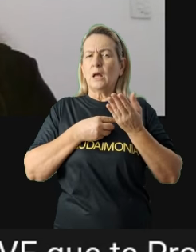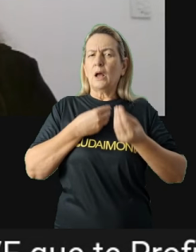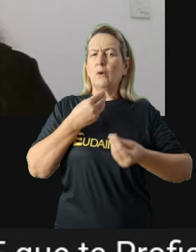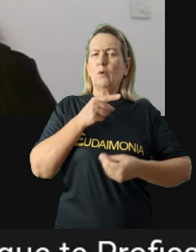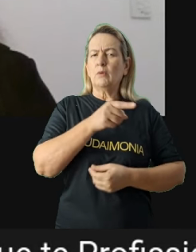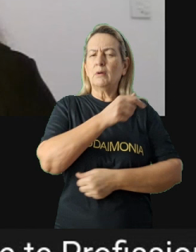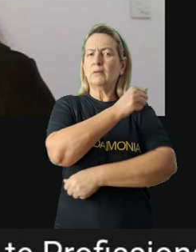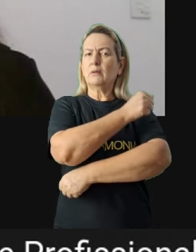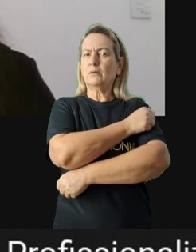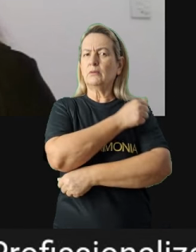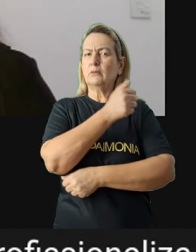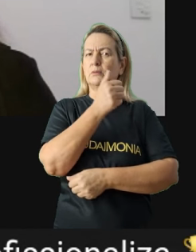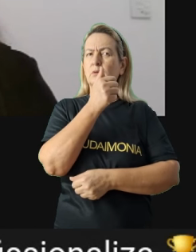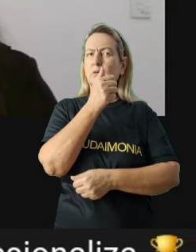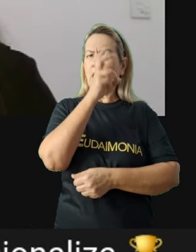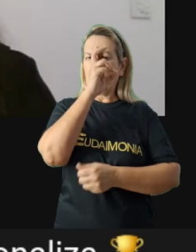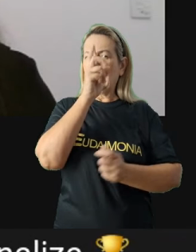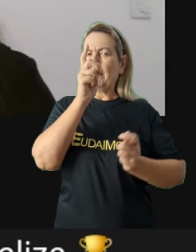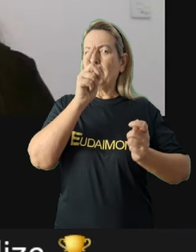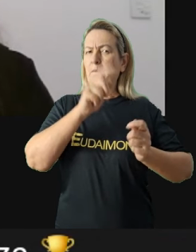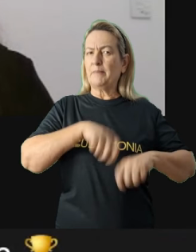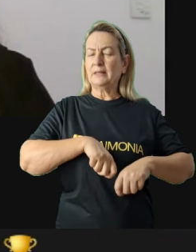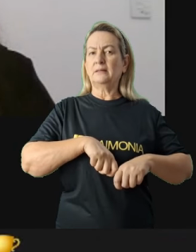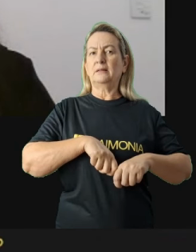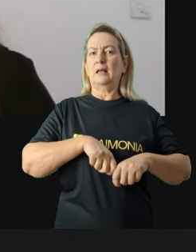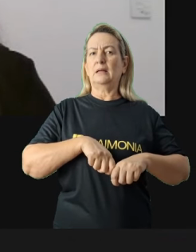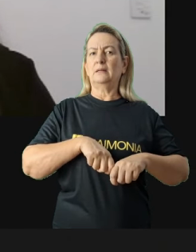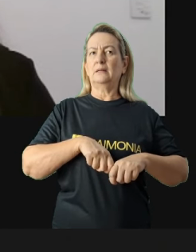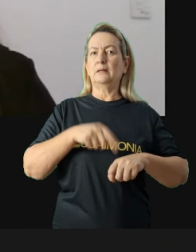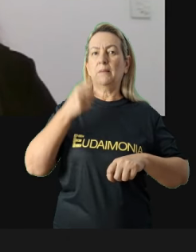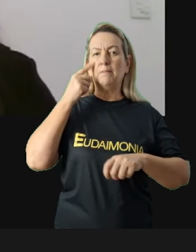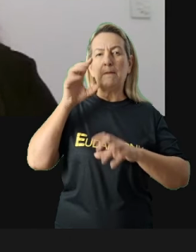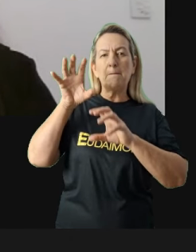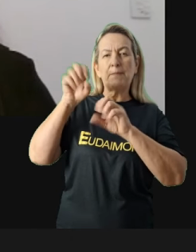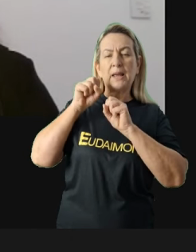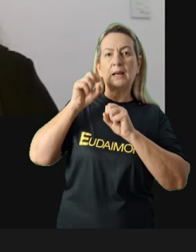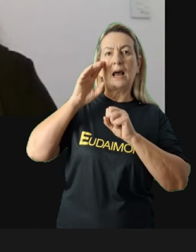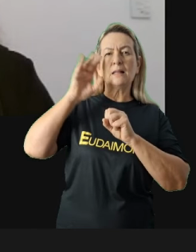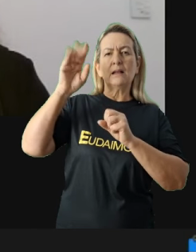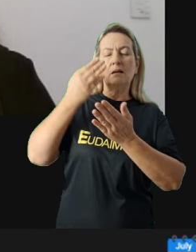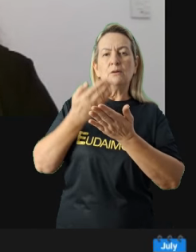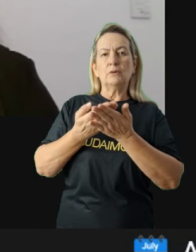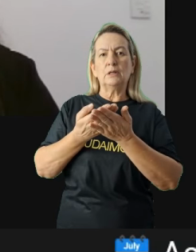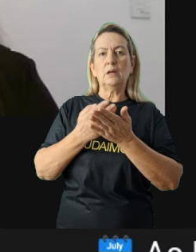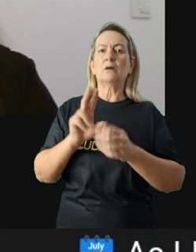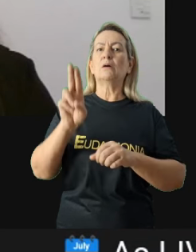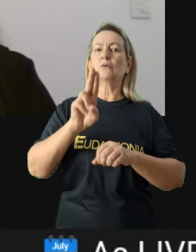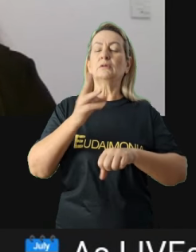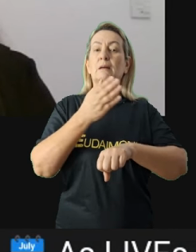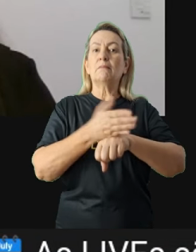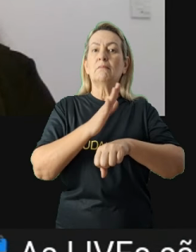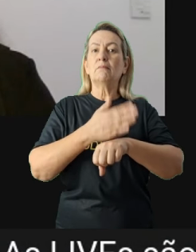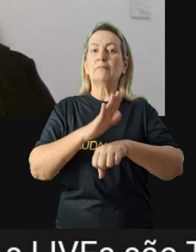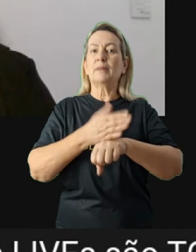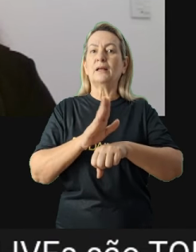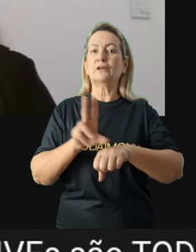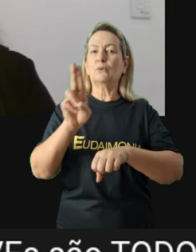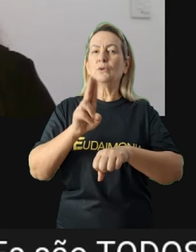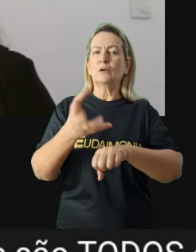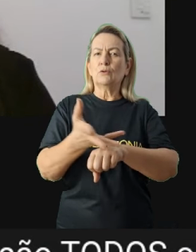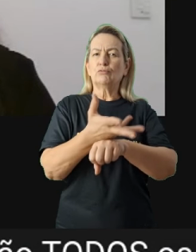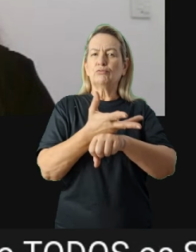consiga mensurar o quanto o aluno é capaz de mobilizar a teoria, não é? Aplicar